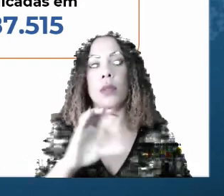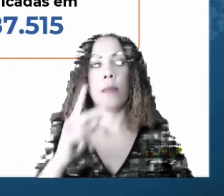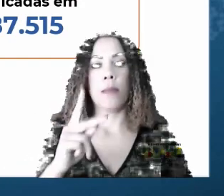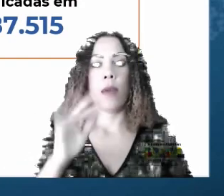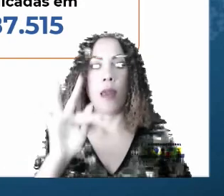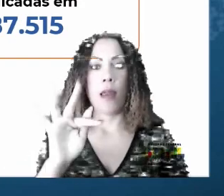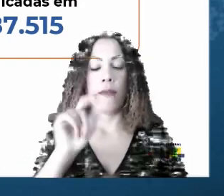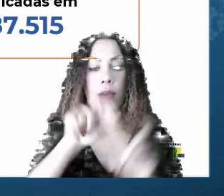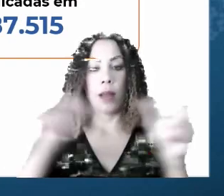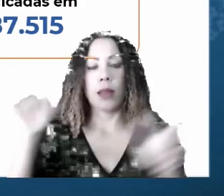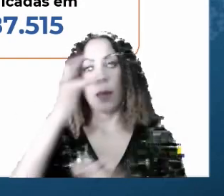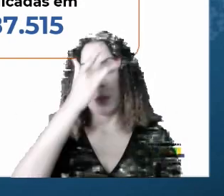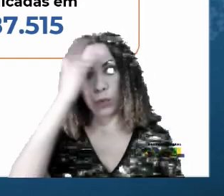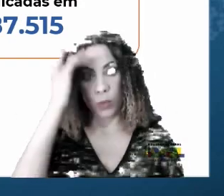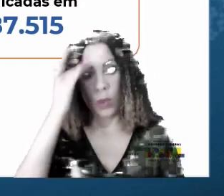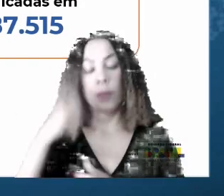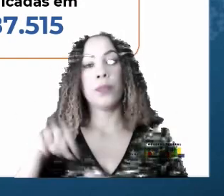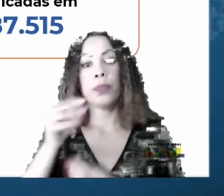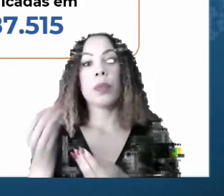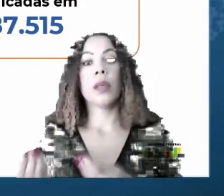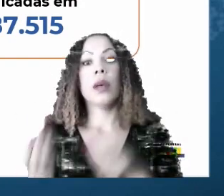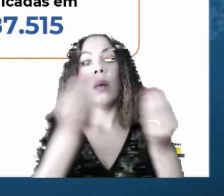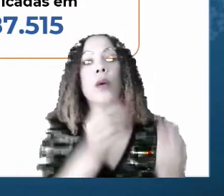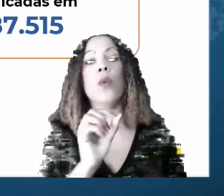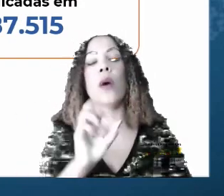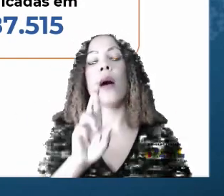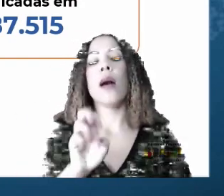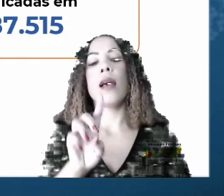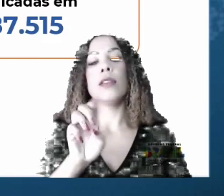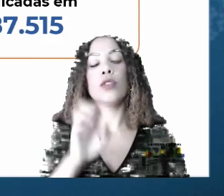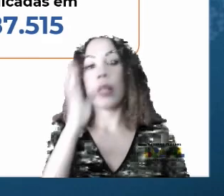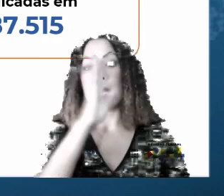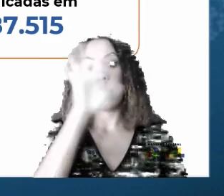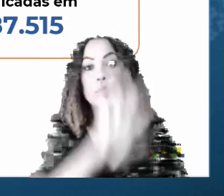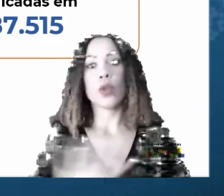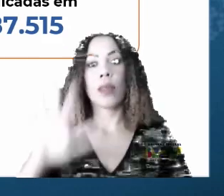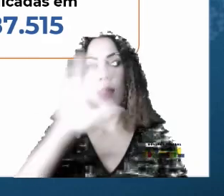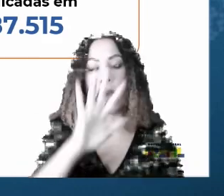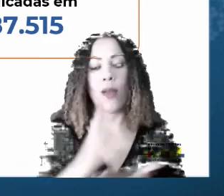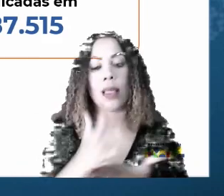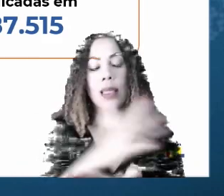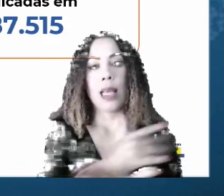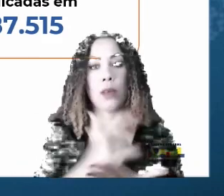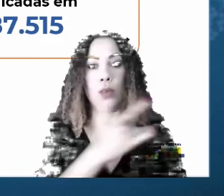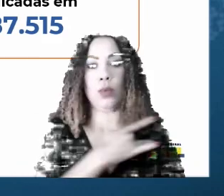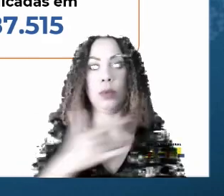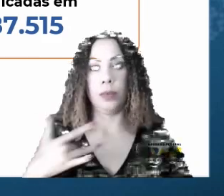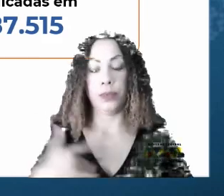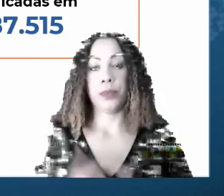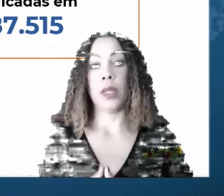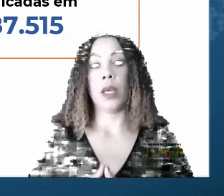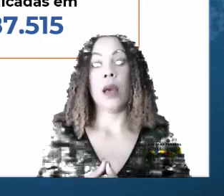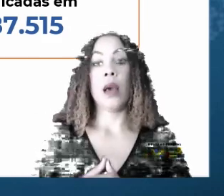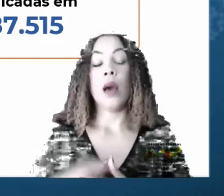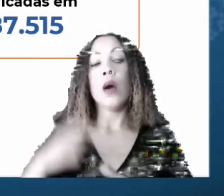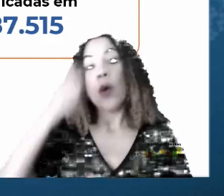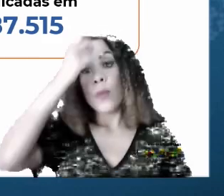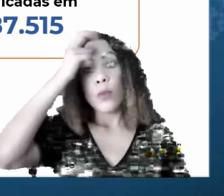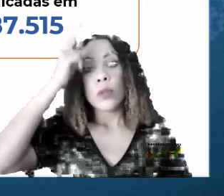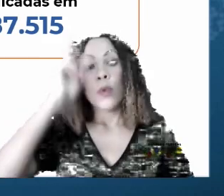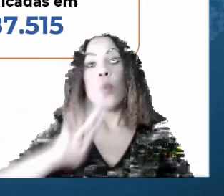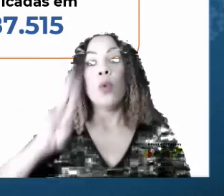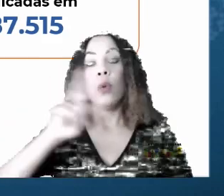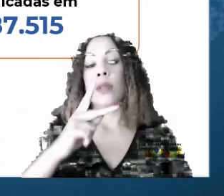as doses para um lugar que a gente chama de Rede Nacional de Dados em Saúde. Os municípios que usam o PEC, que é o prontuário eletrônico, e não estão